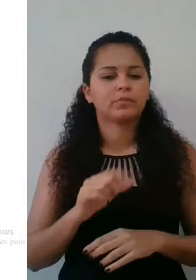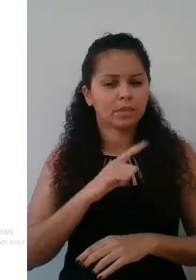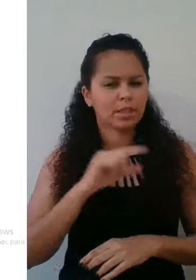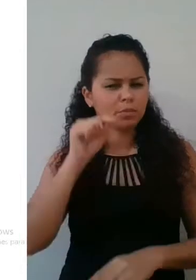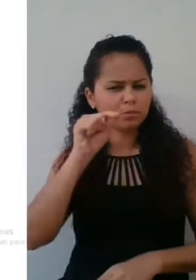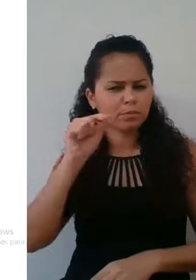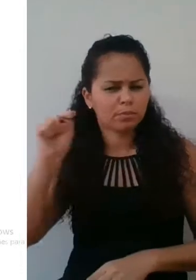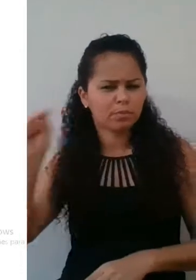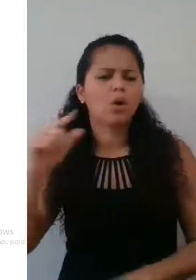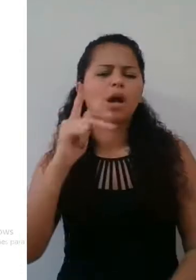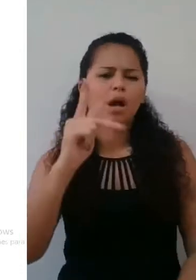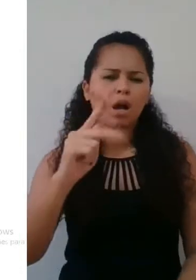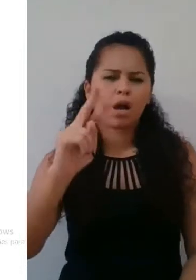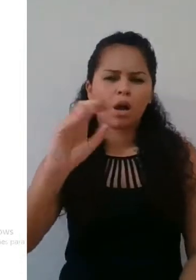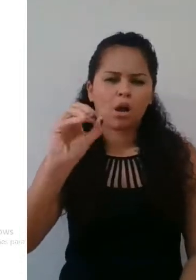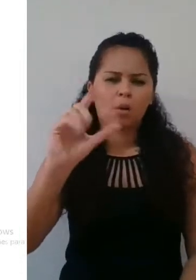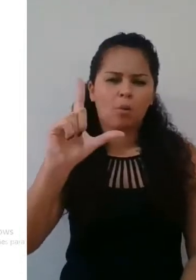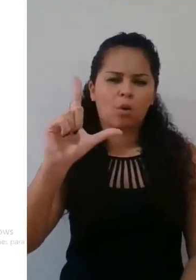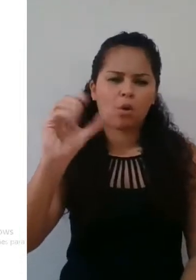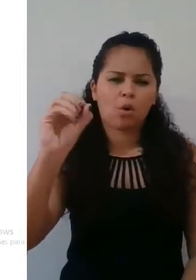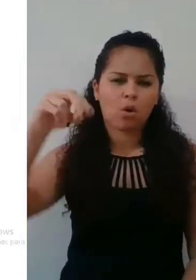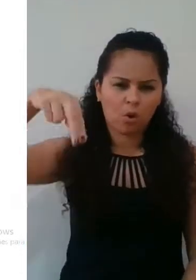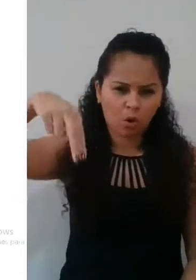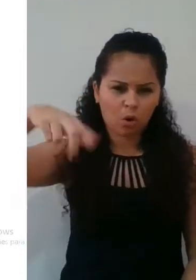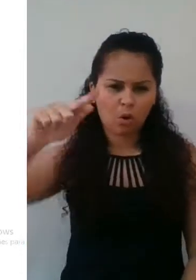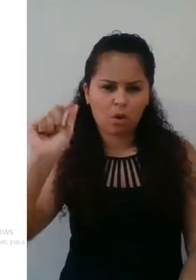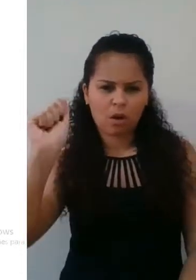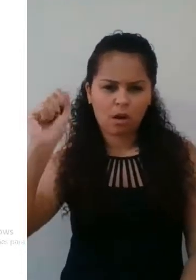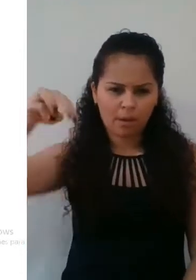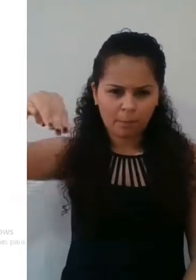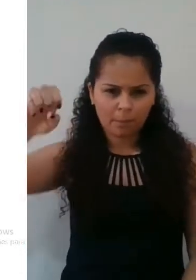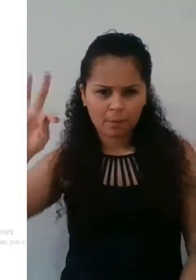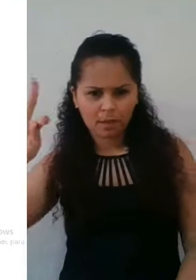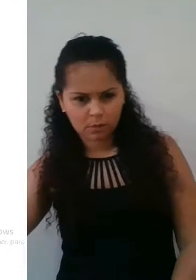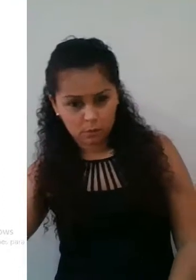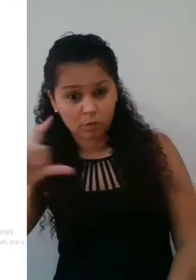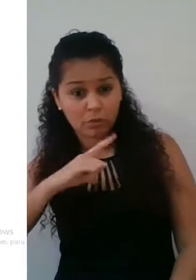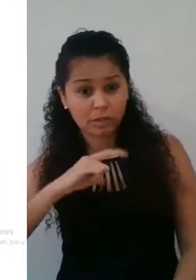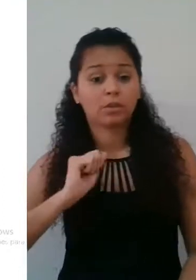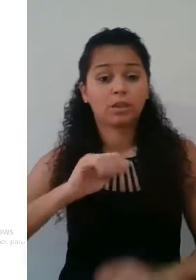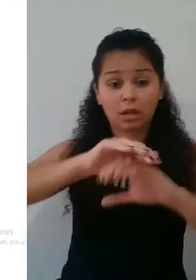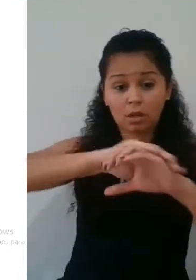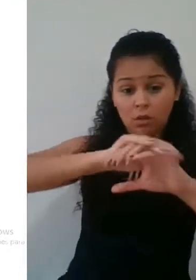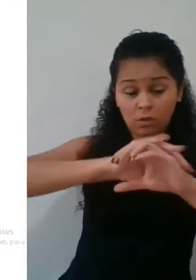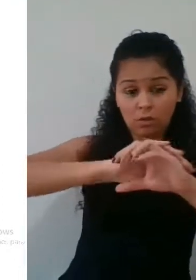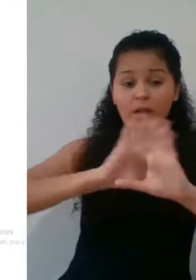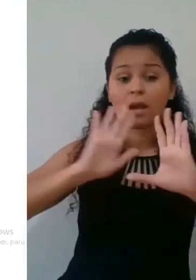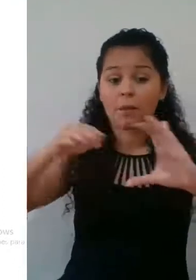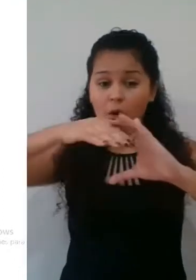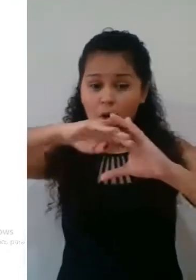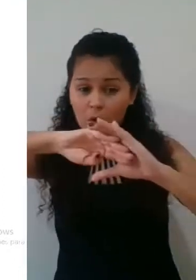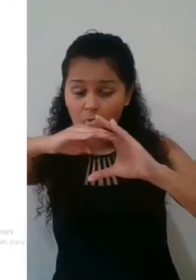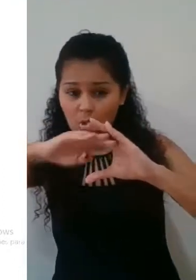estiver trabalhando com o espelho convexo, tá ok? Então, no espelho côncavo, o raio ele vai passar pelo foco,